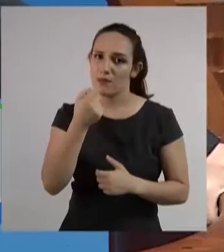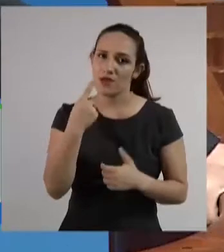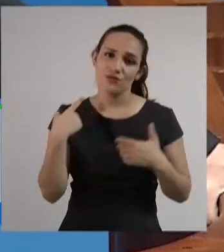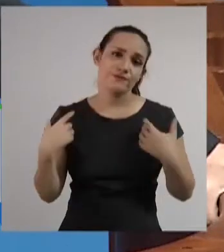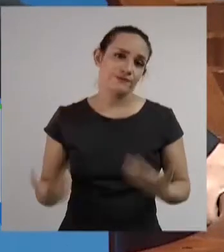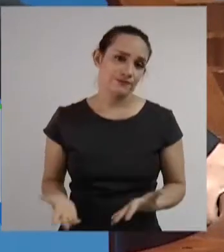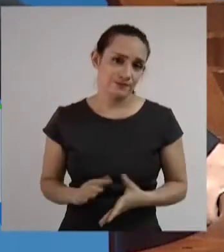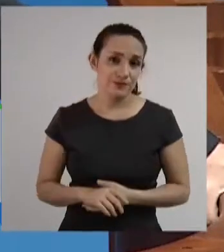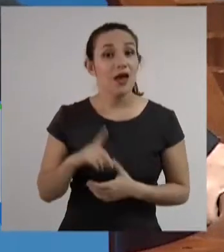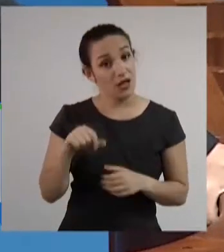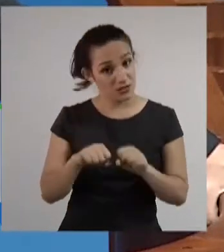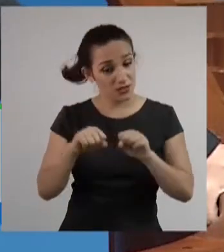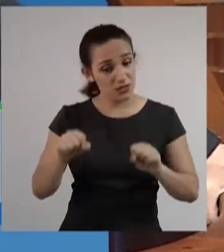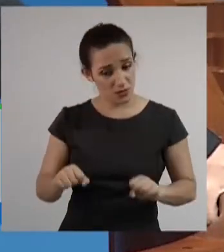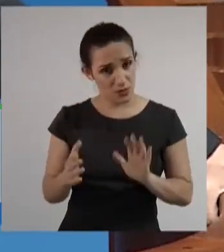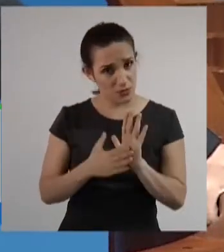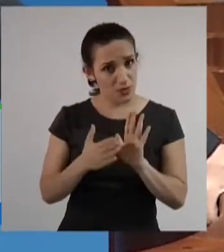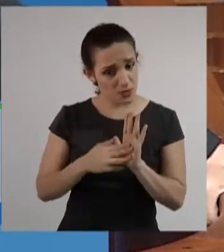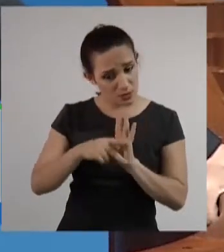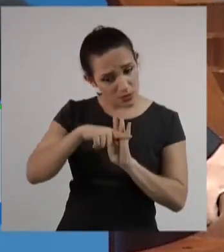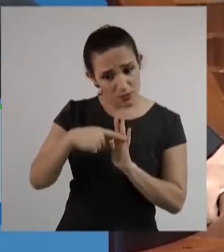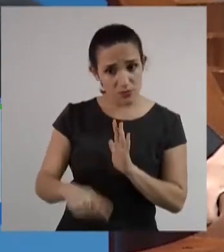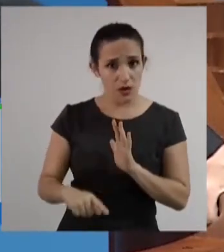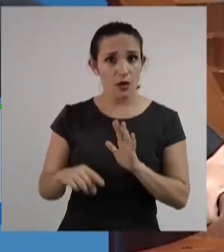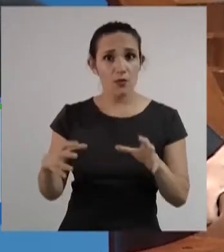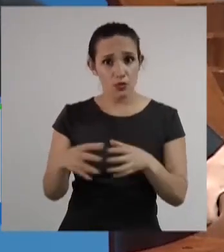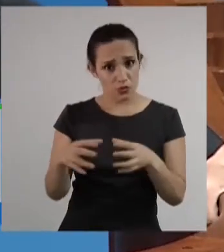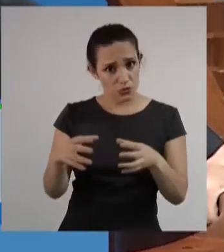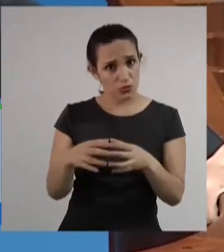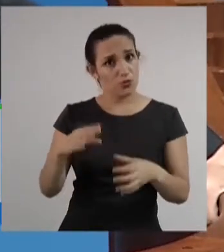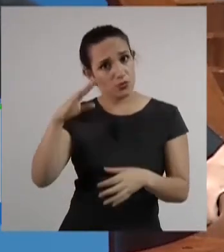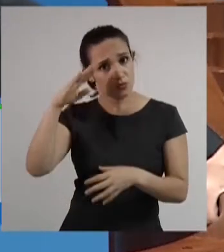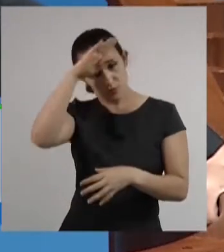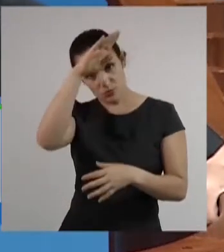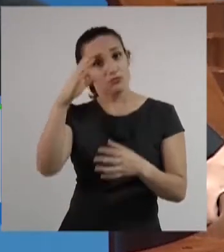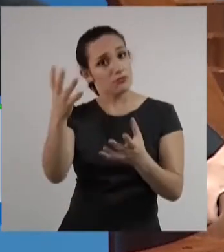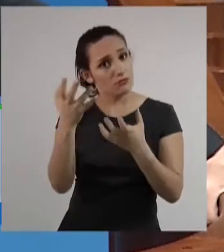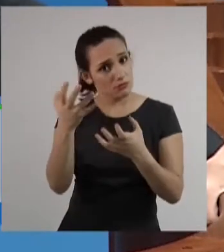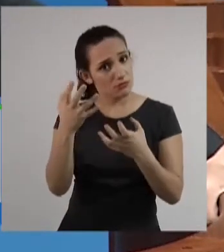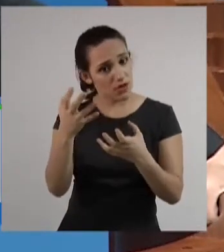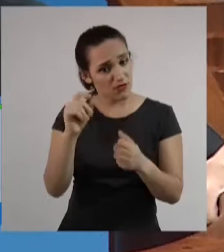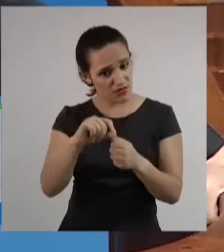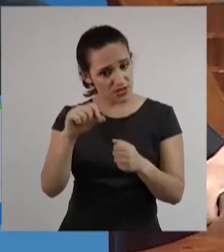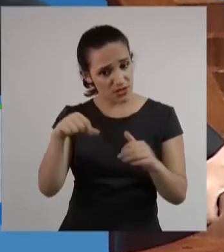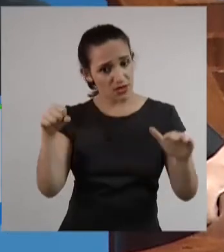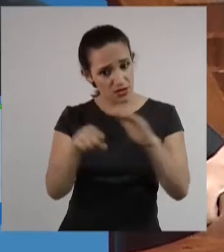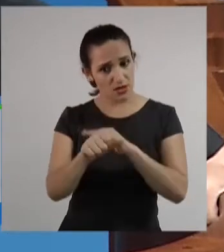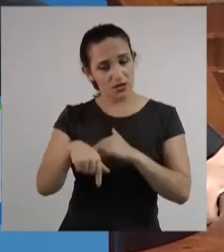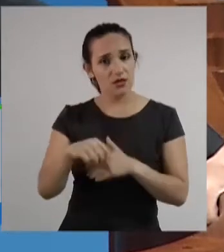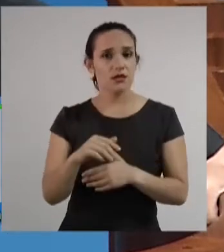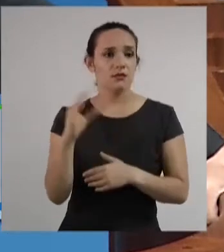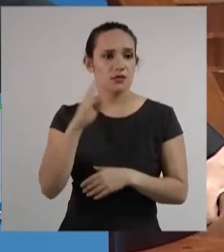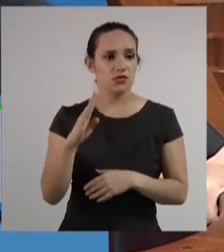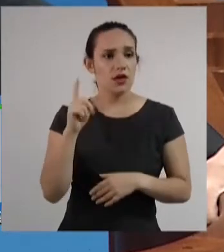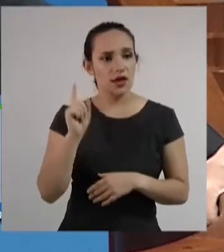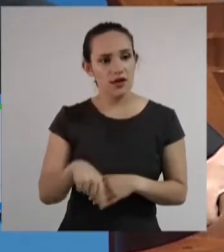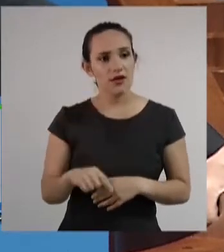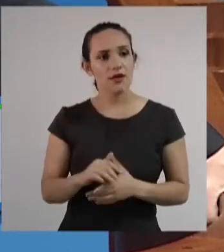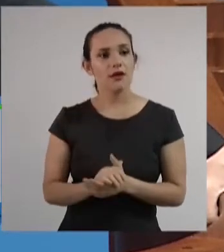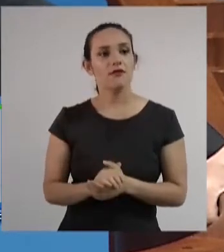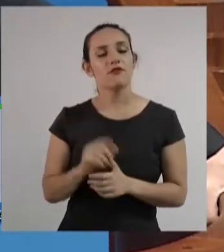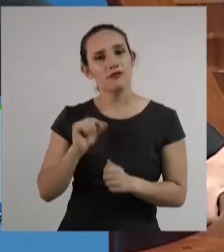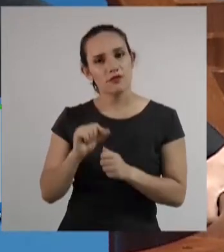Então, esse é o sistema que a equipe do Bolsonaro quer trazer para o Brasil, para matar o trabalhador, para o trabalhador